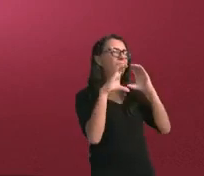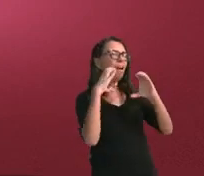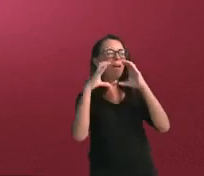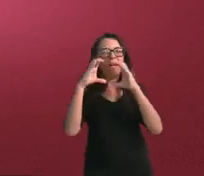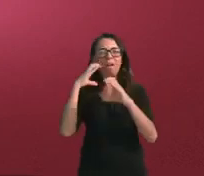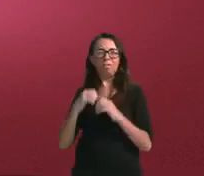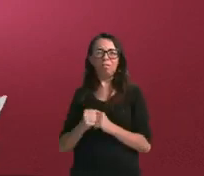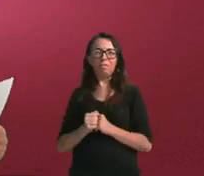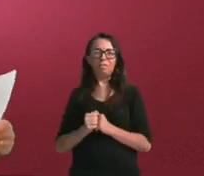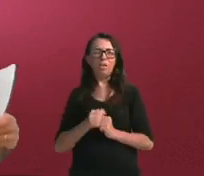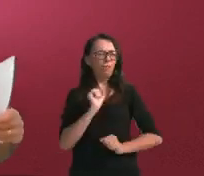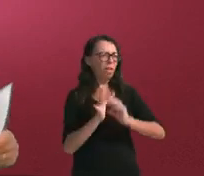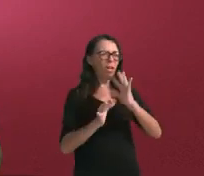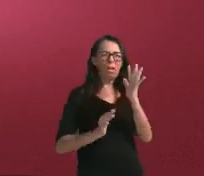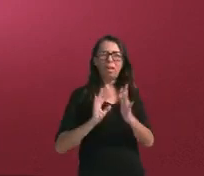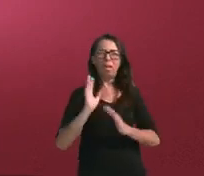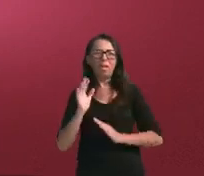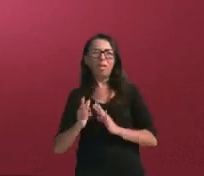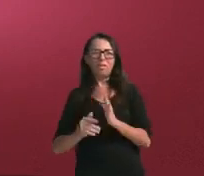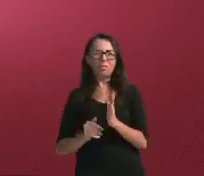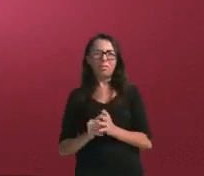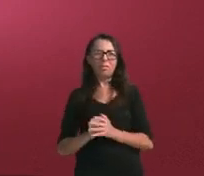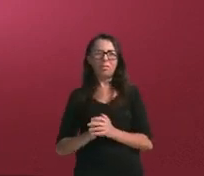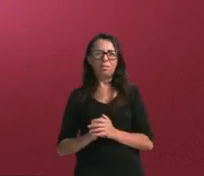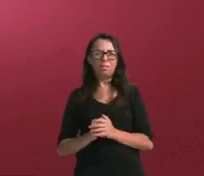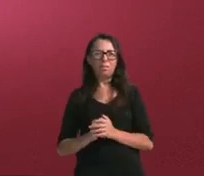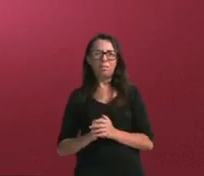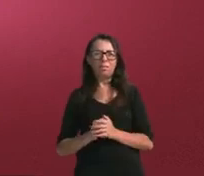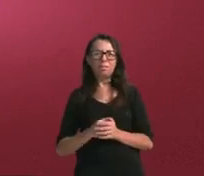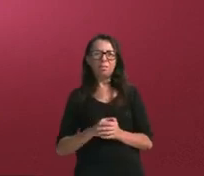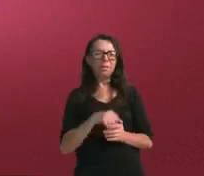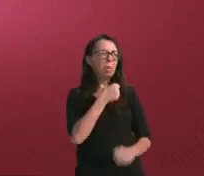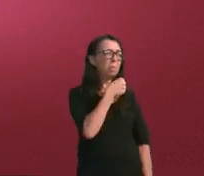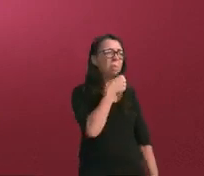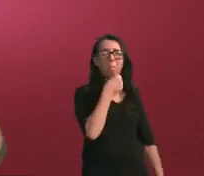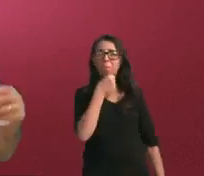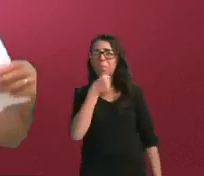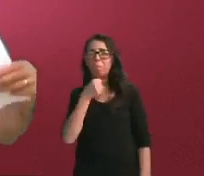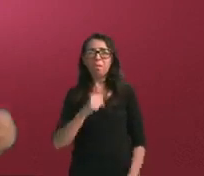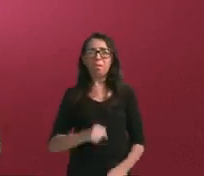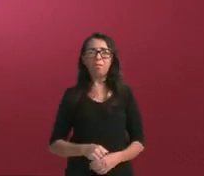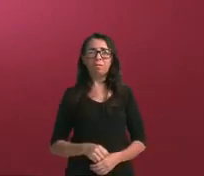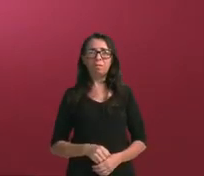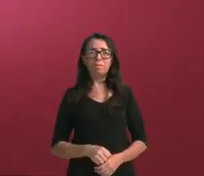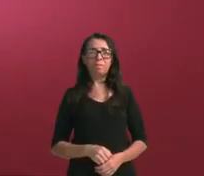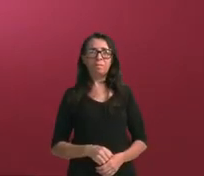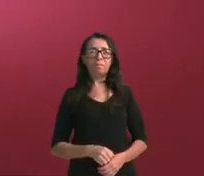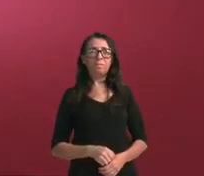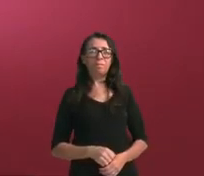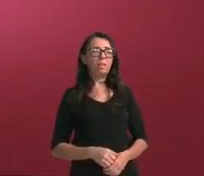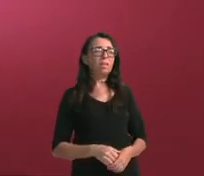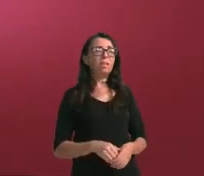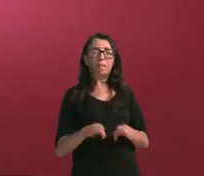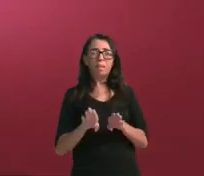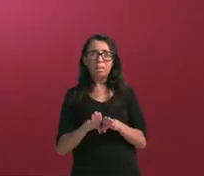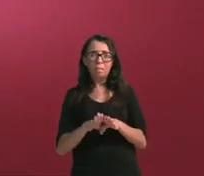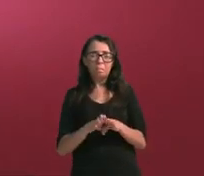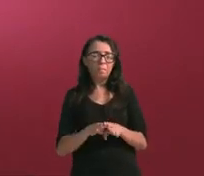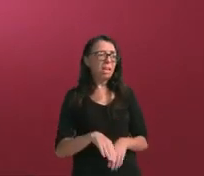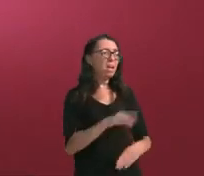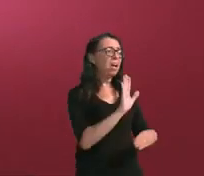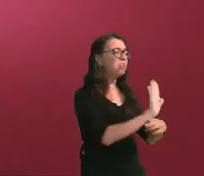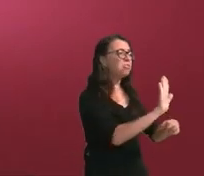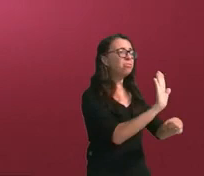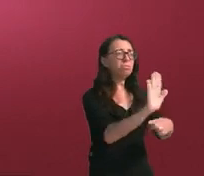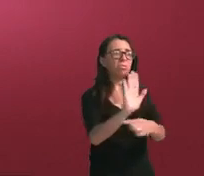é o Senhor. Então, quando eu tomo uma atitude de realizar algo para minhas próprias forças, o que vai